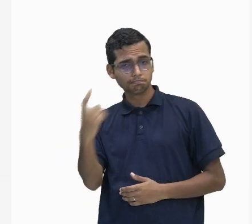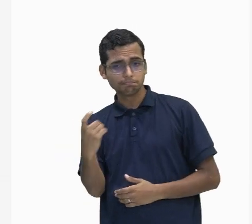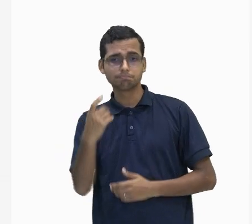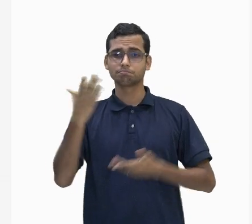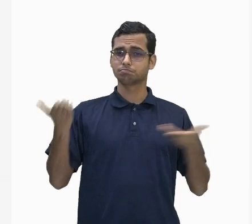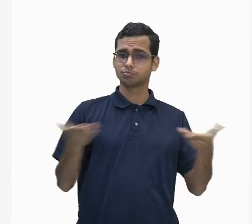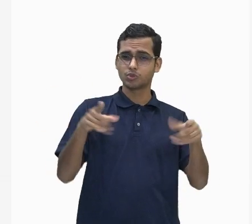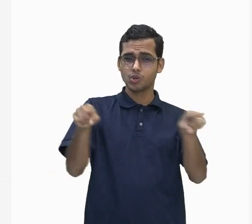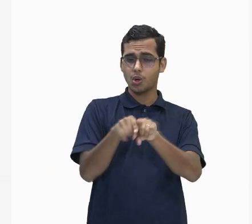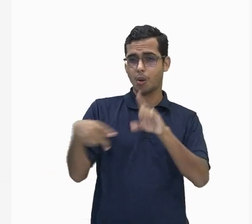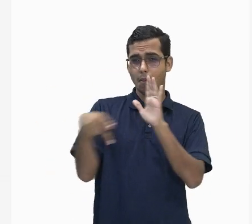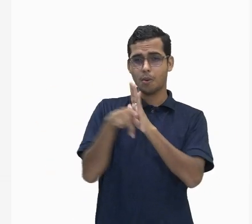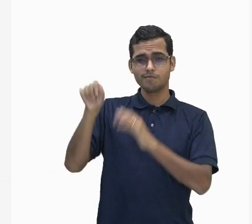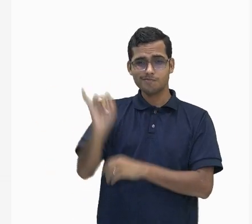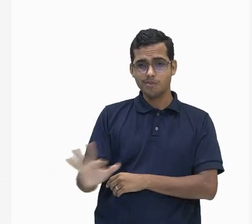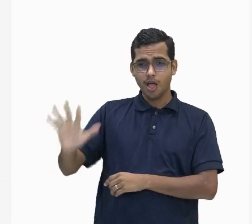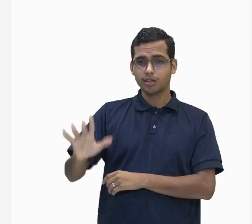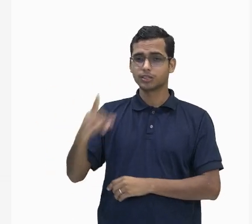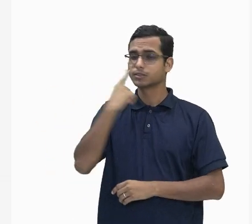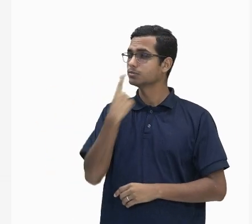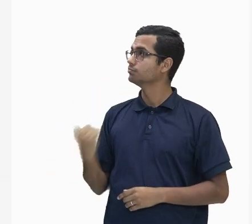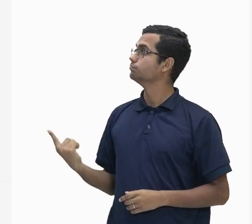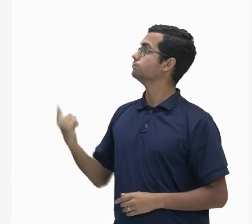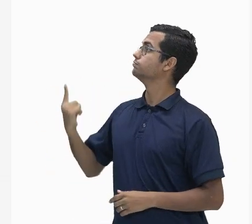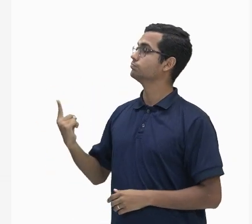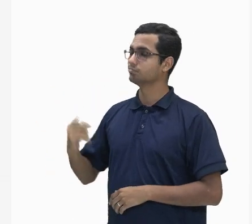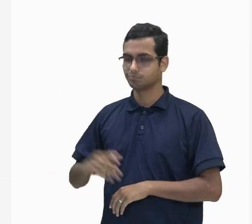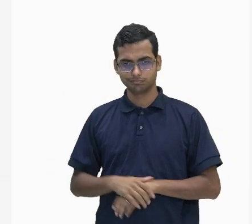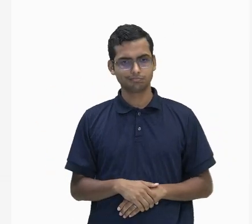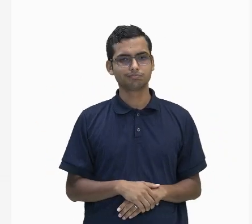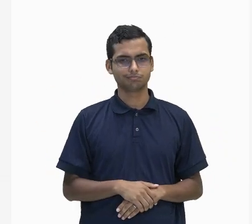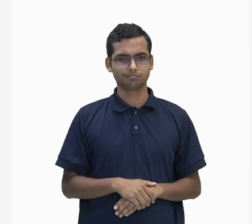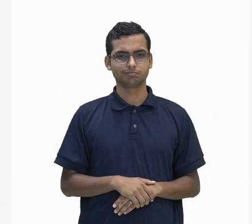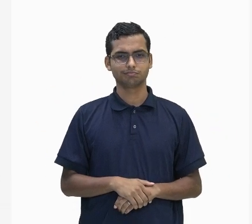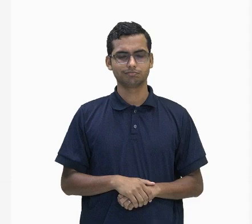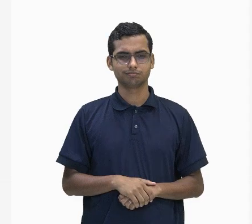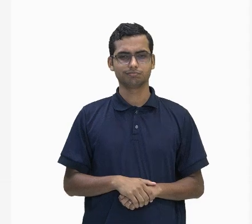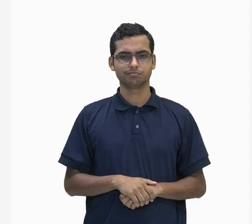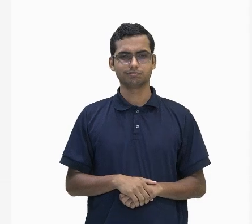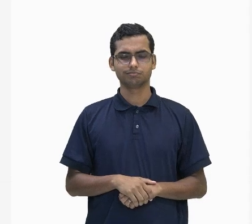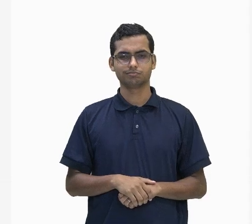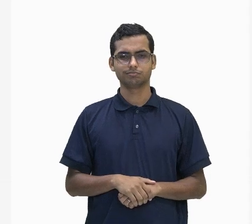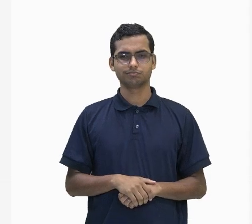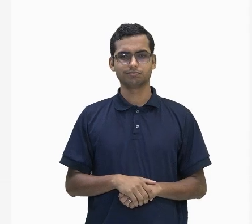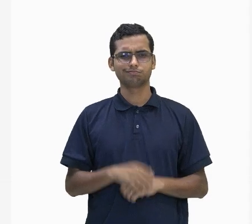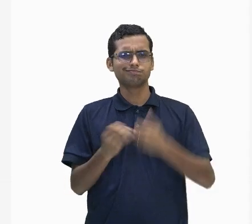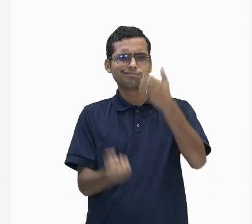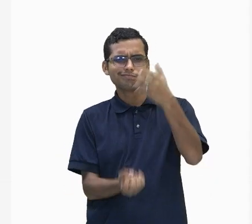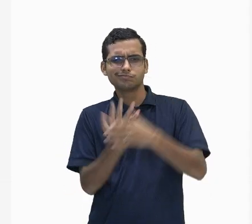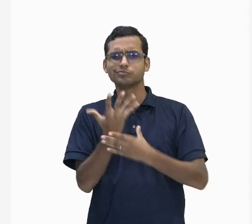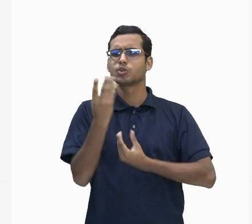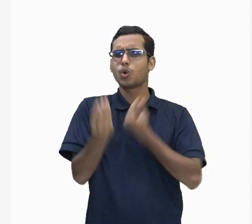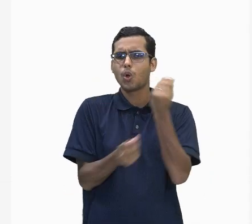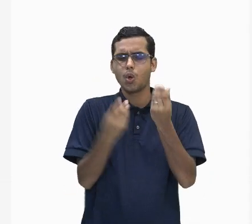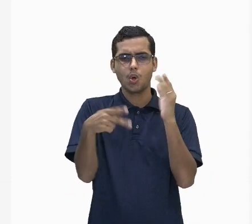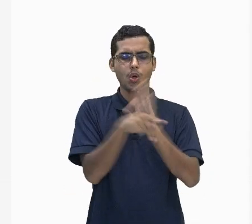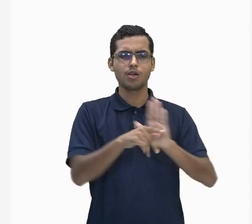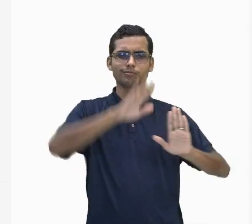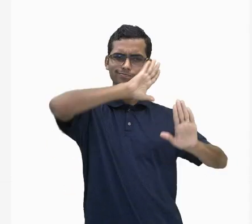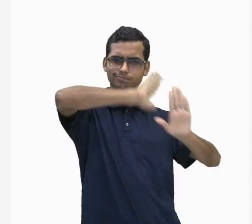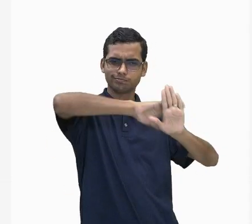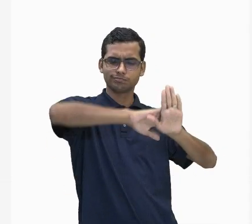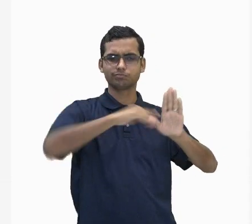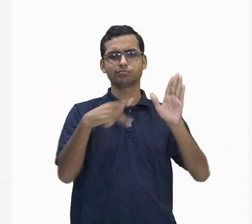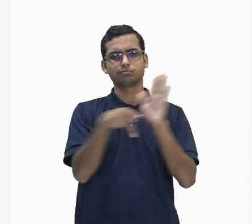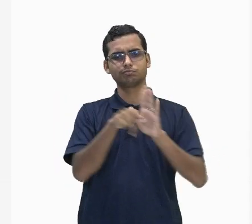A imagem de um espelho plano, ela se forma atrás do espelho. E como ela se forma atrás do espelho e a gente